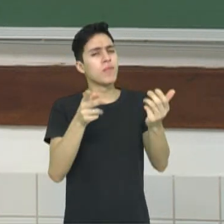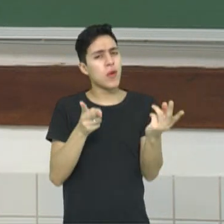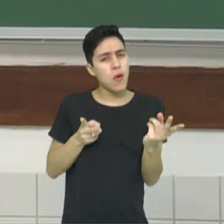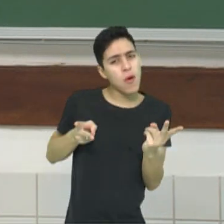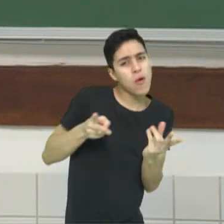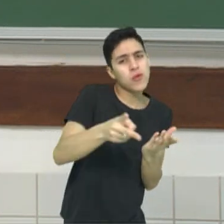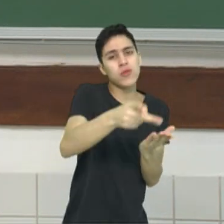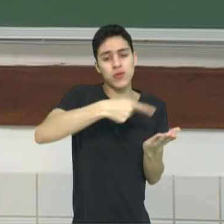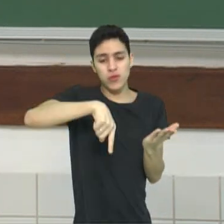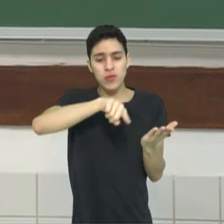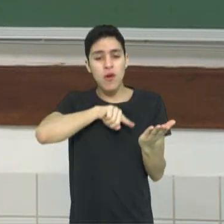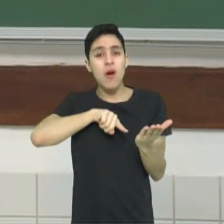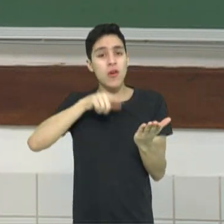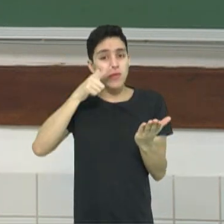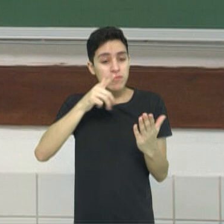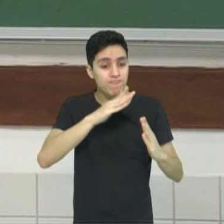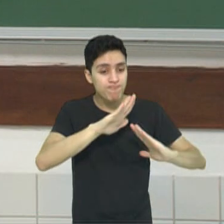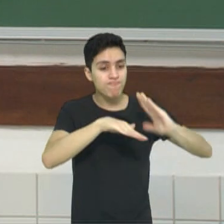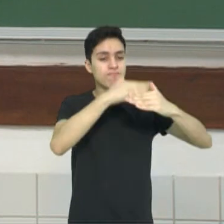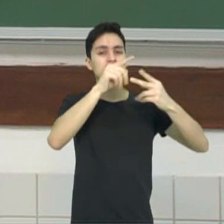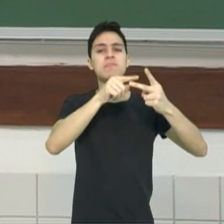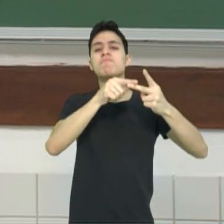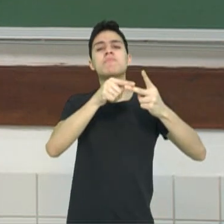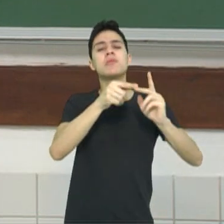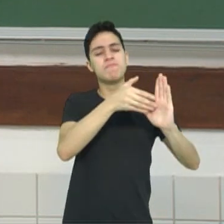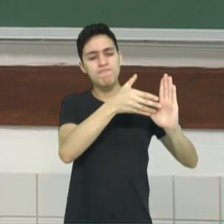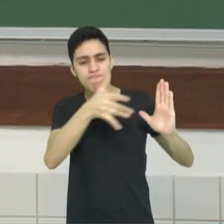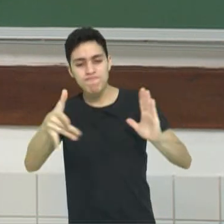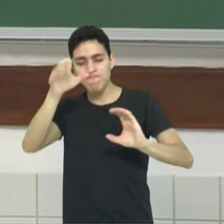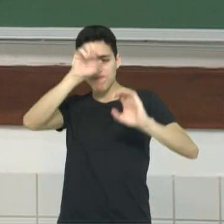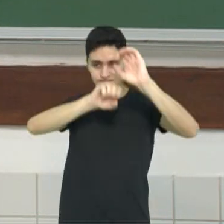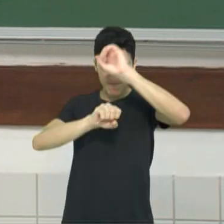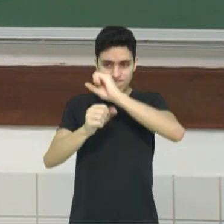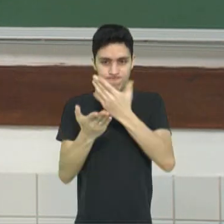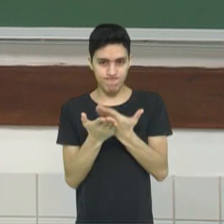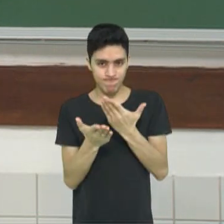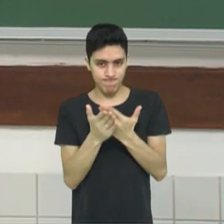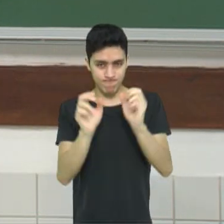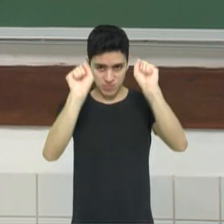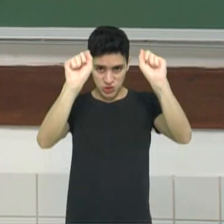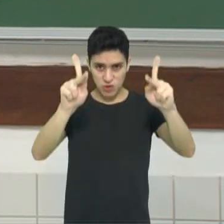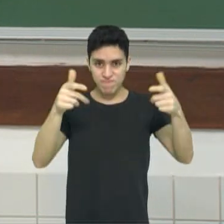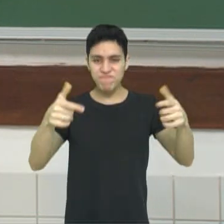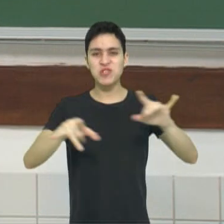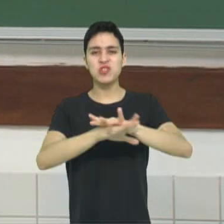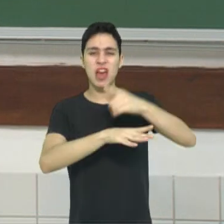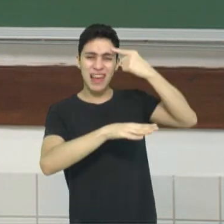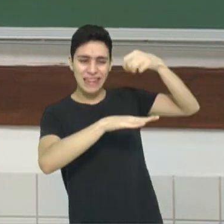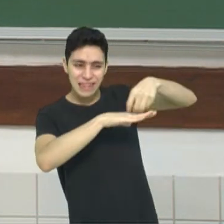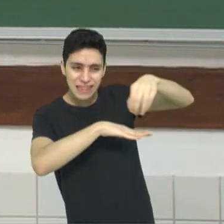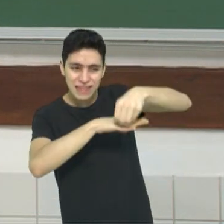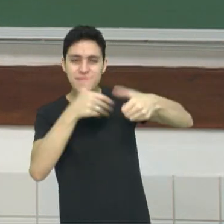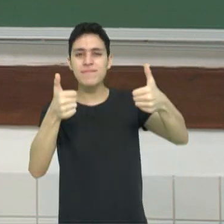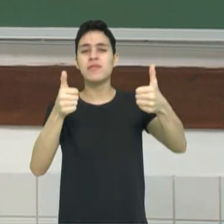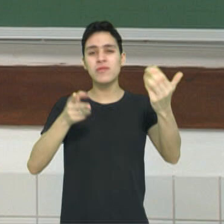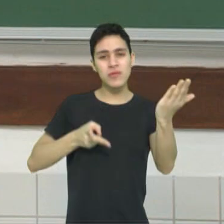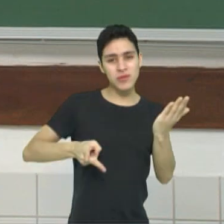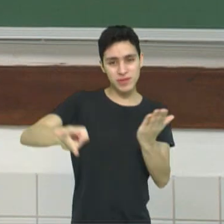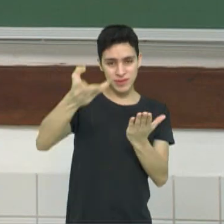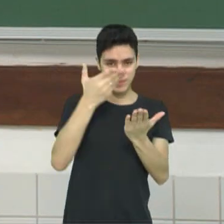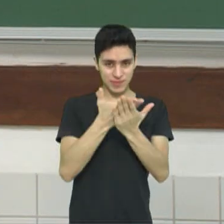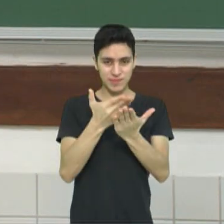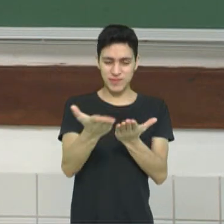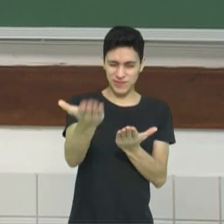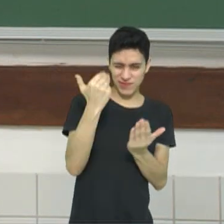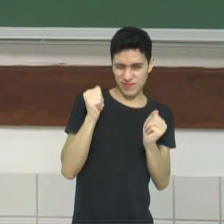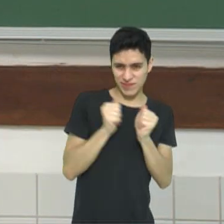vamos crescer e vamos dar andamento ao nosso estudo, ok? Recados dados, vamos para a aula?